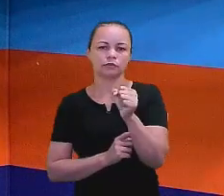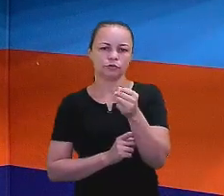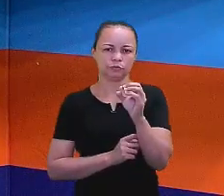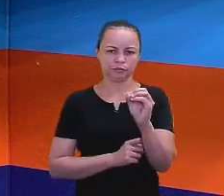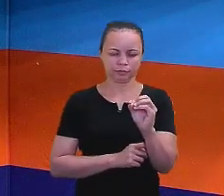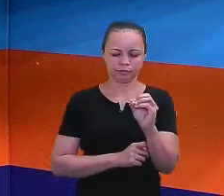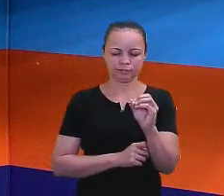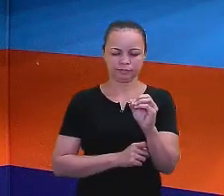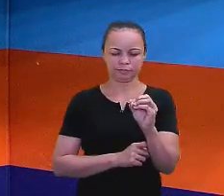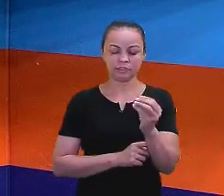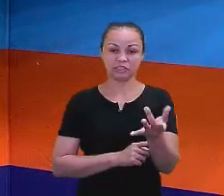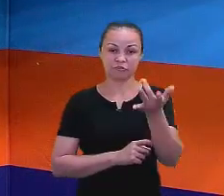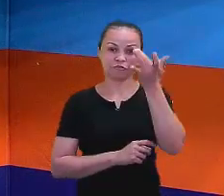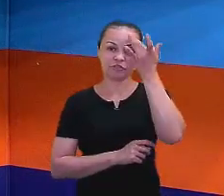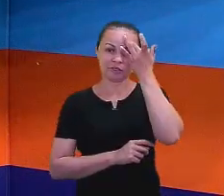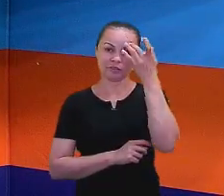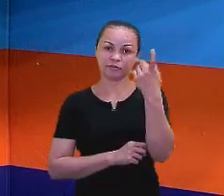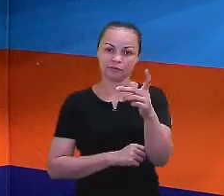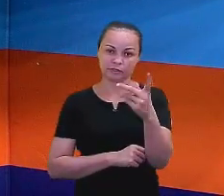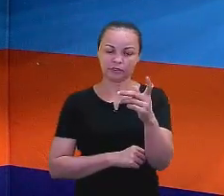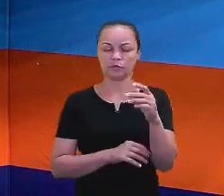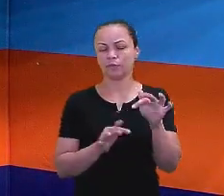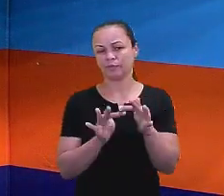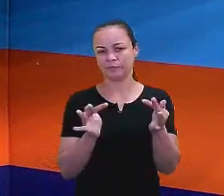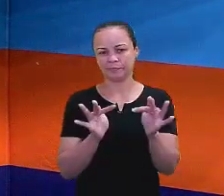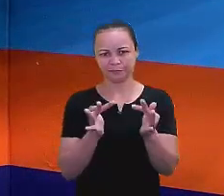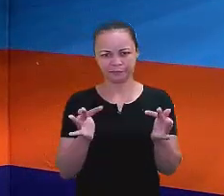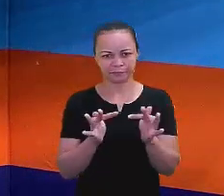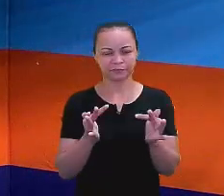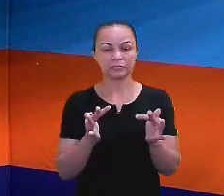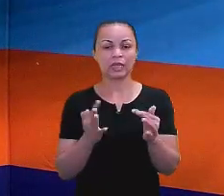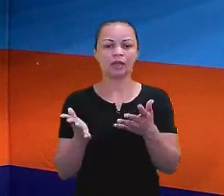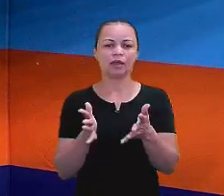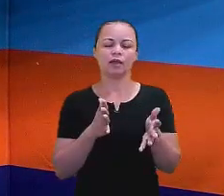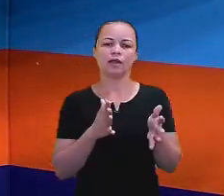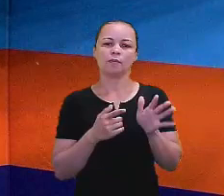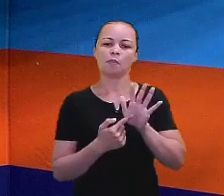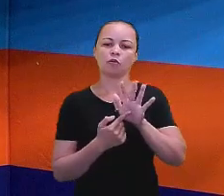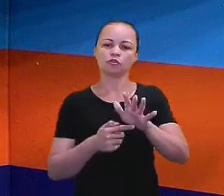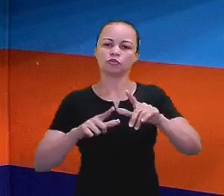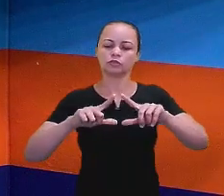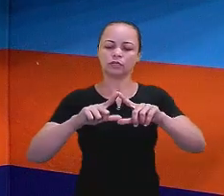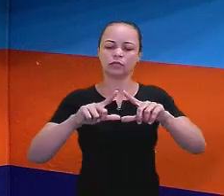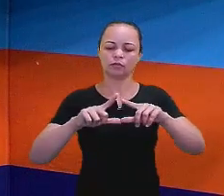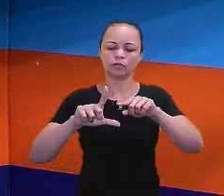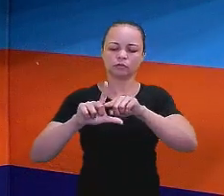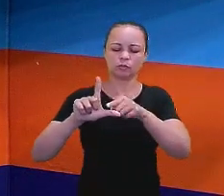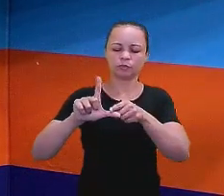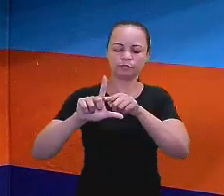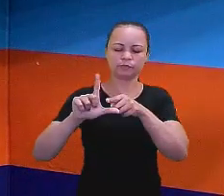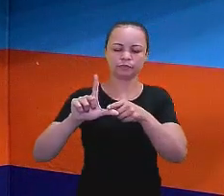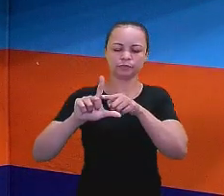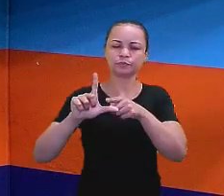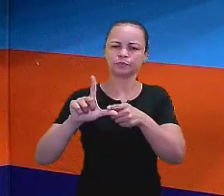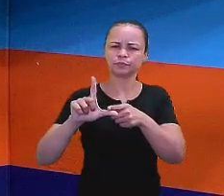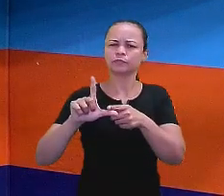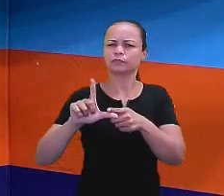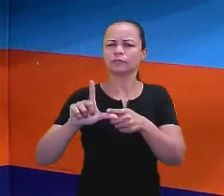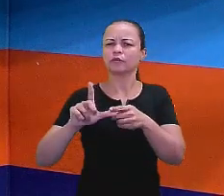Então, fixa isso aí, que é muito simples. Parecer um triângulo, eu tenho 3 ângulos aqui, e eu vou